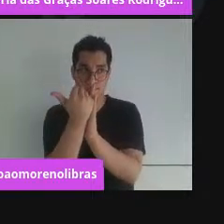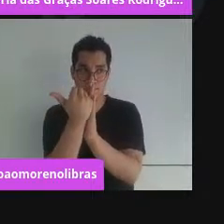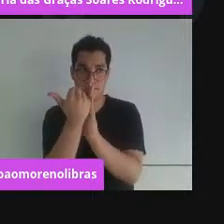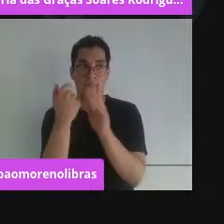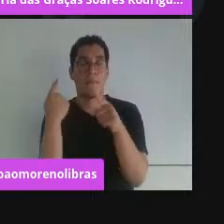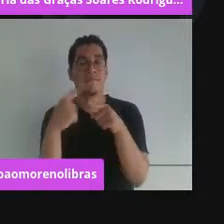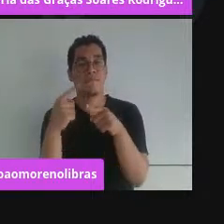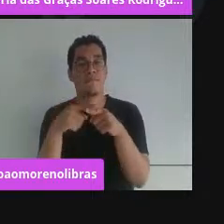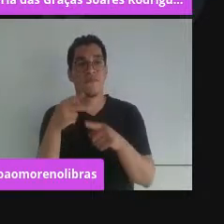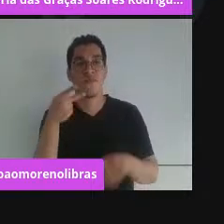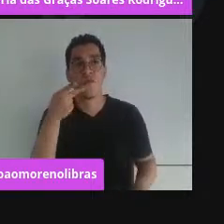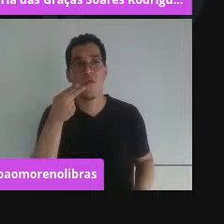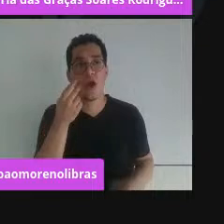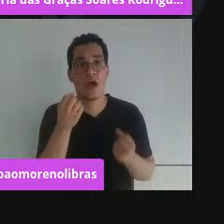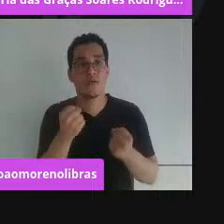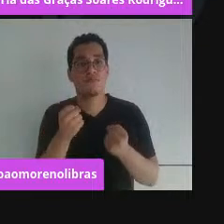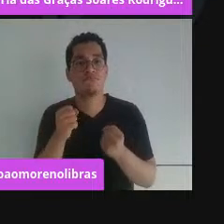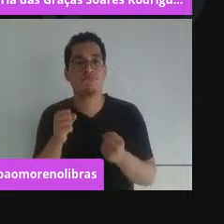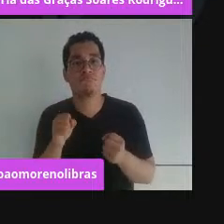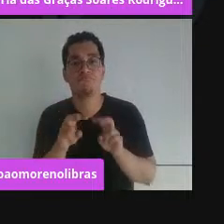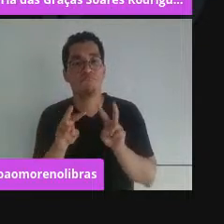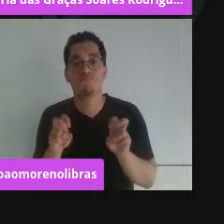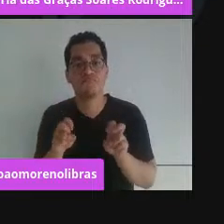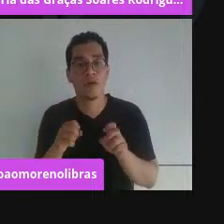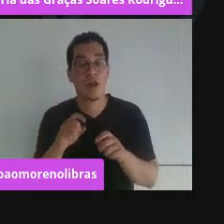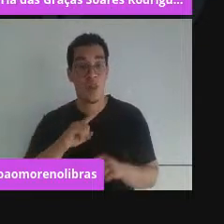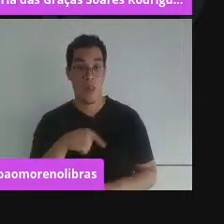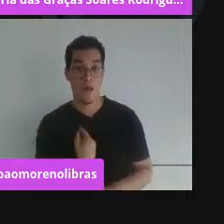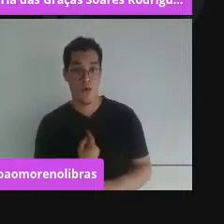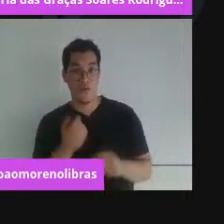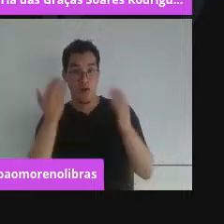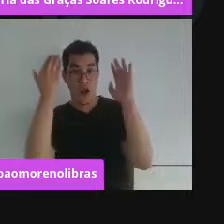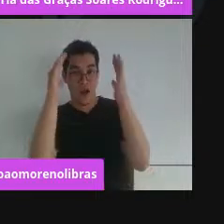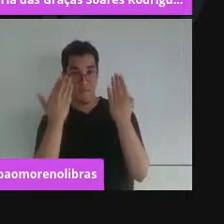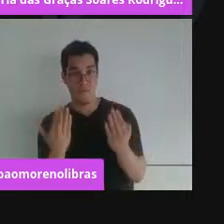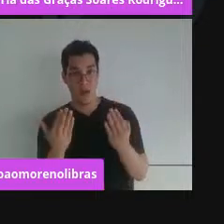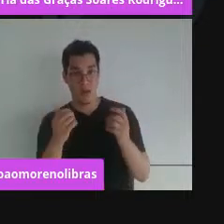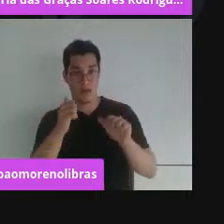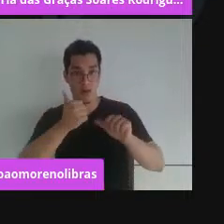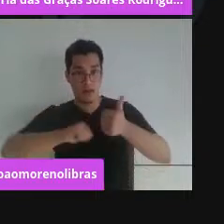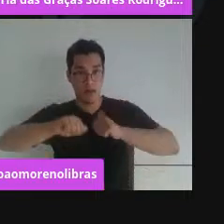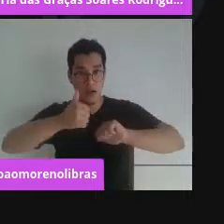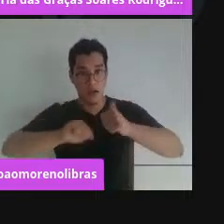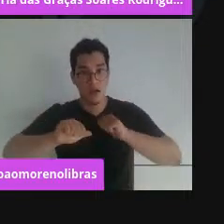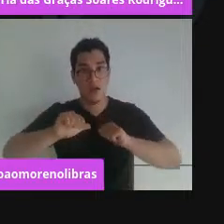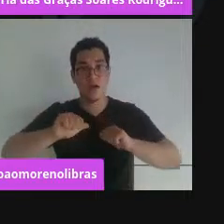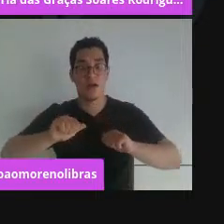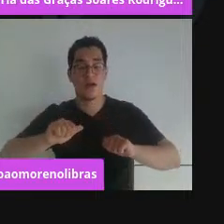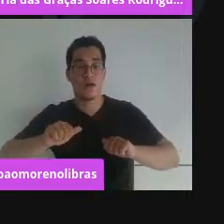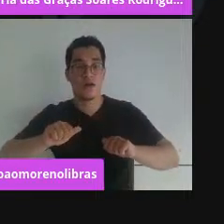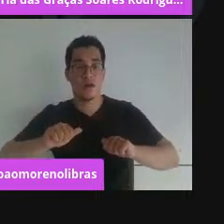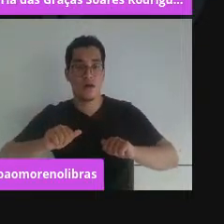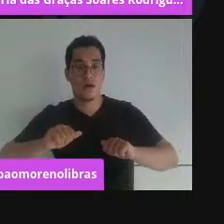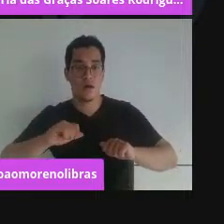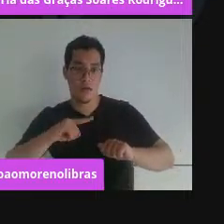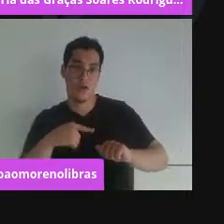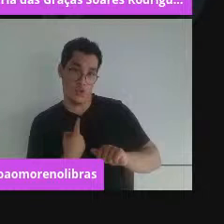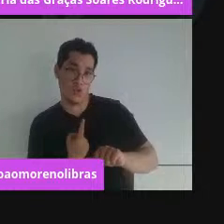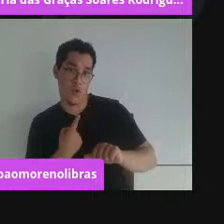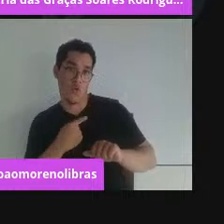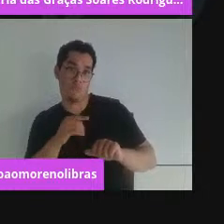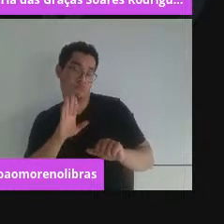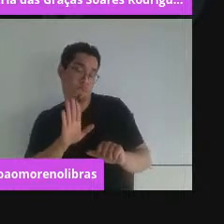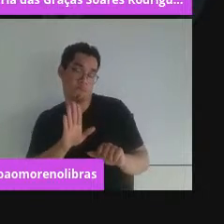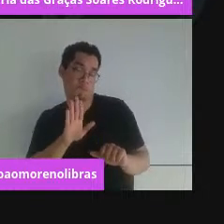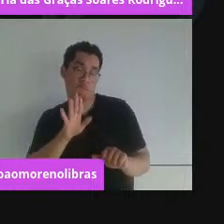porque nós que fazemos a avaliação, as pessoas que escreveram, eu não fui, eu disse nós, mas eu estou dizendo nós, qualquer um que poderia ter escrito